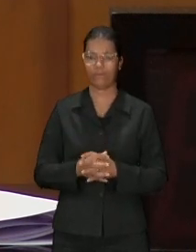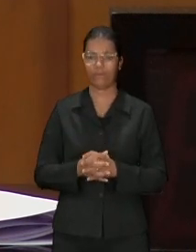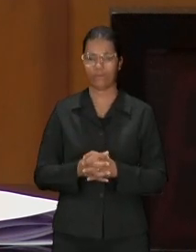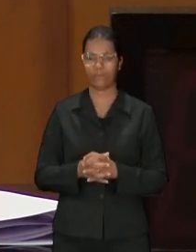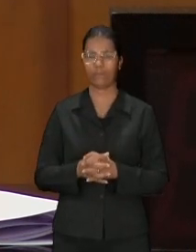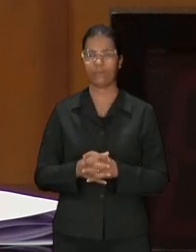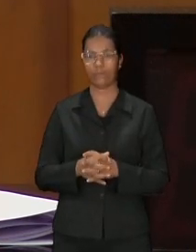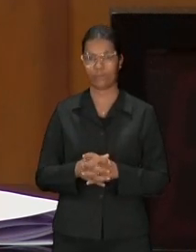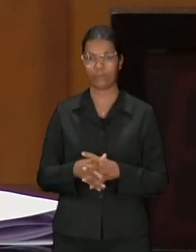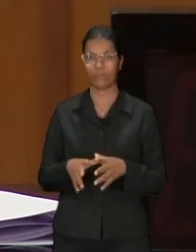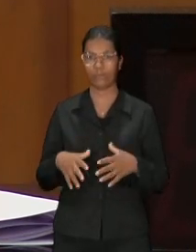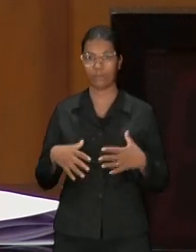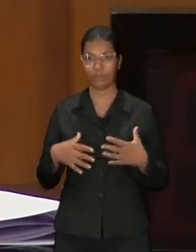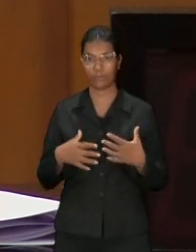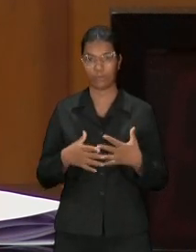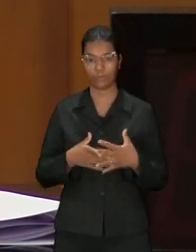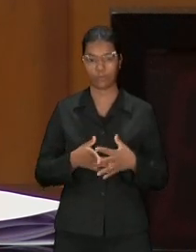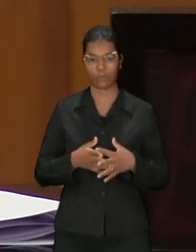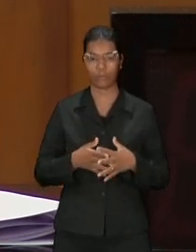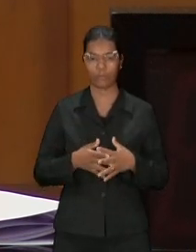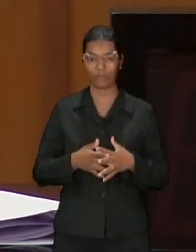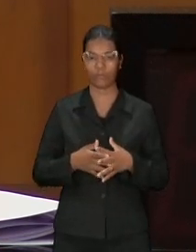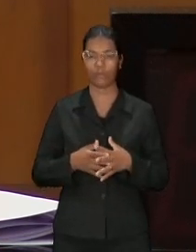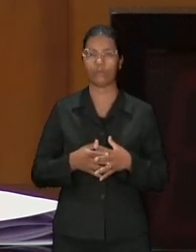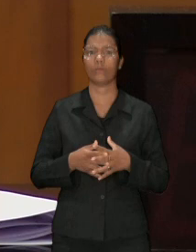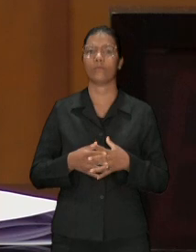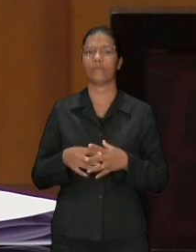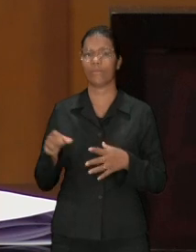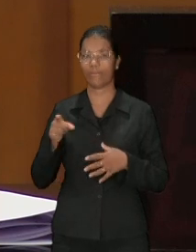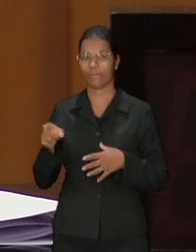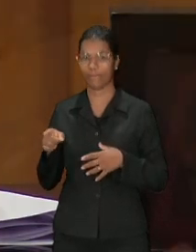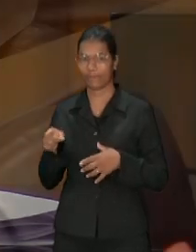limitaram ao mero cumprimento de seus deveres.